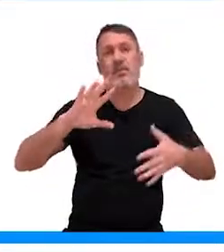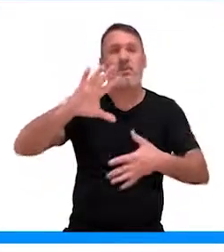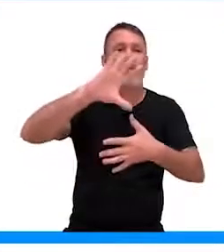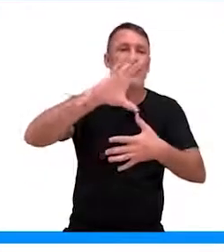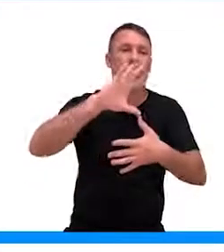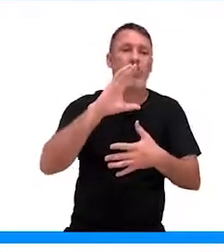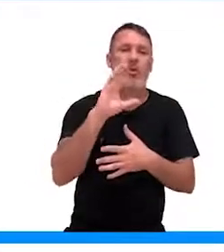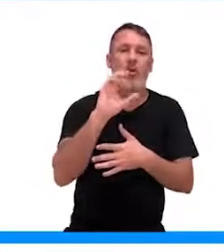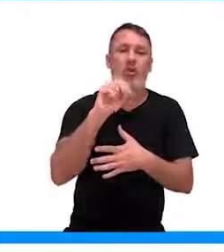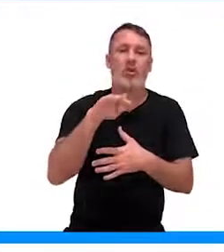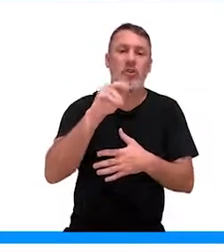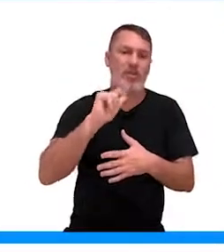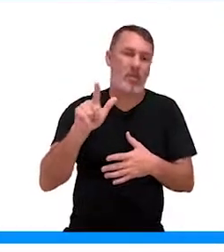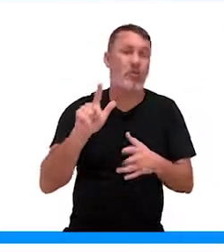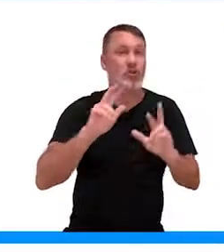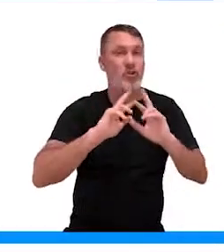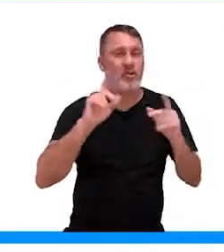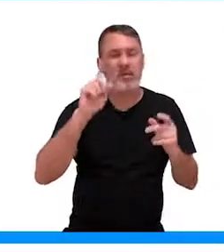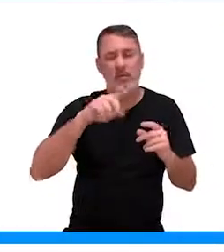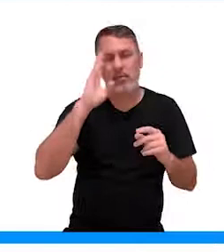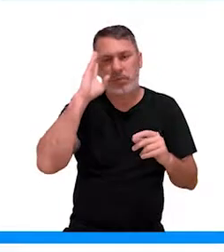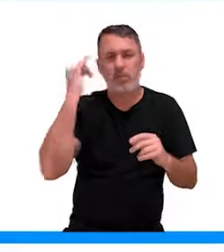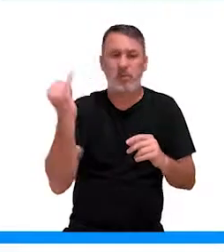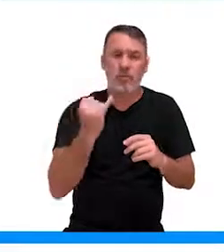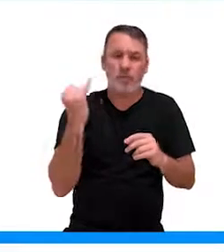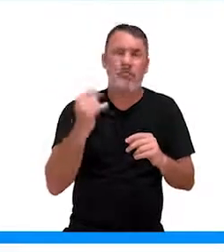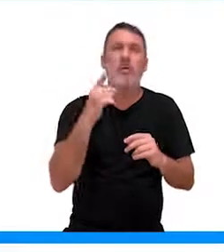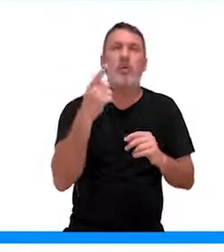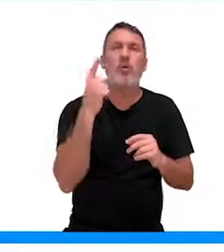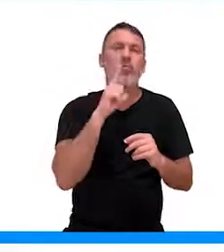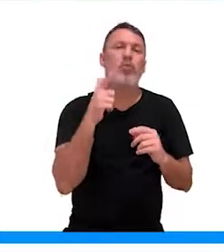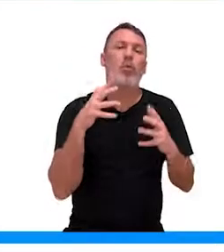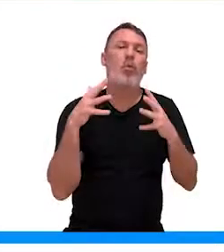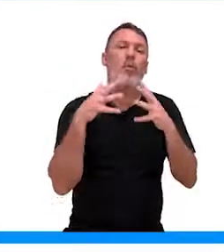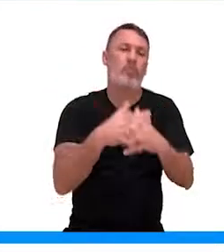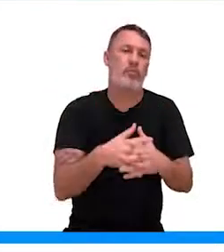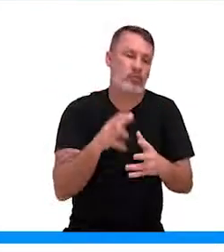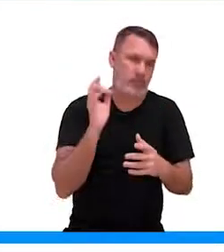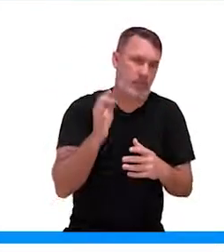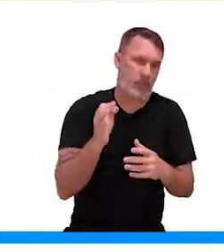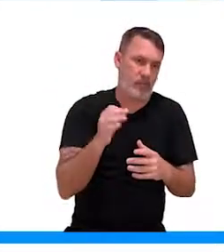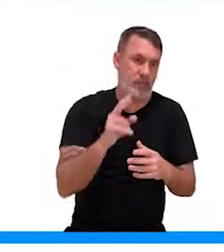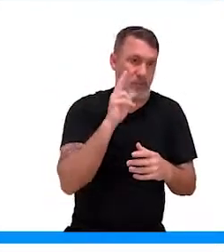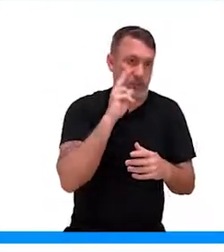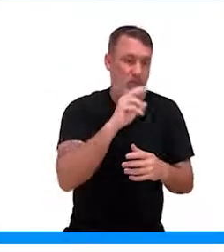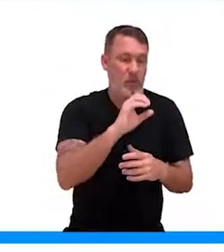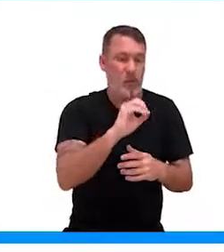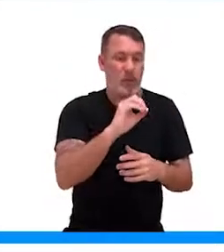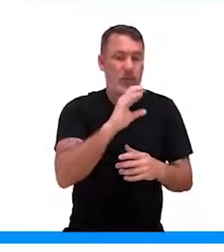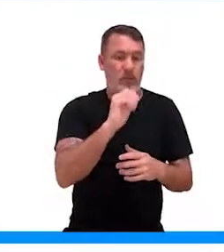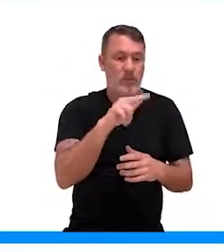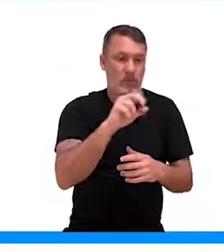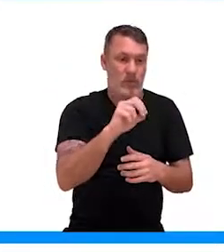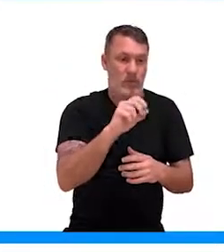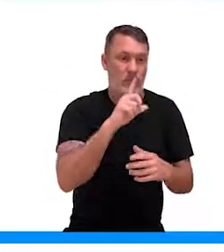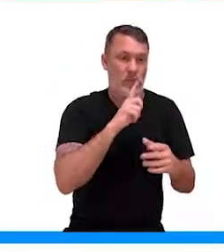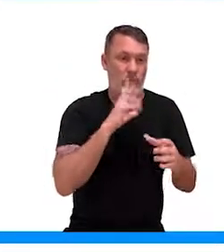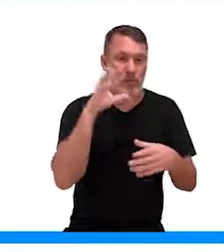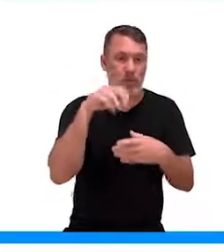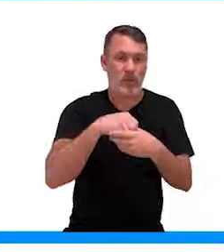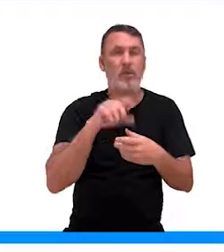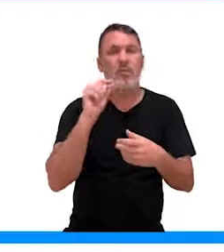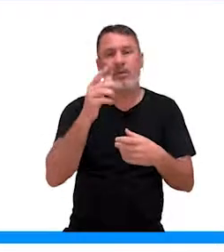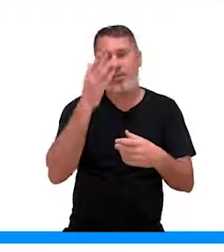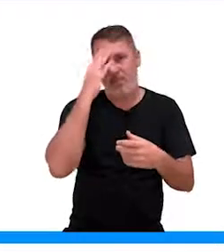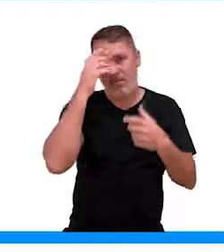continental, ok? Então essa distinção é essencial para que você não confunda com o oceano. Quando falamos do oceano, meus amores, nós estamos referindo a uma extensão hídrica,